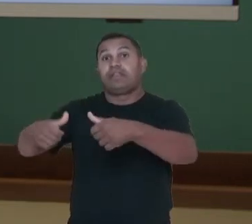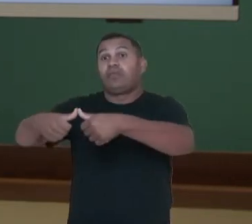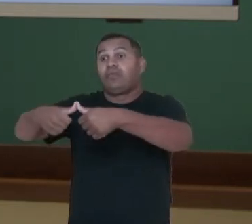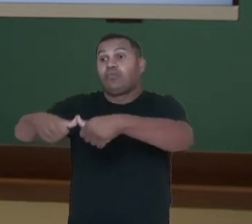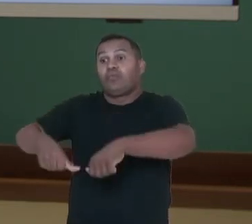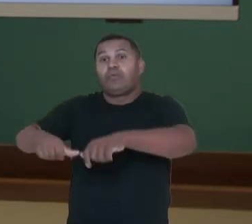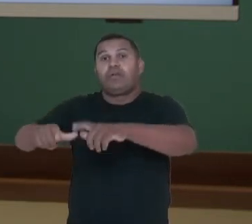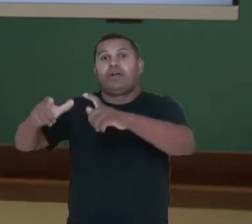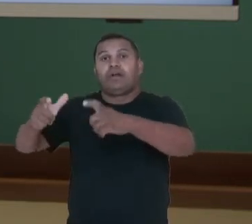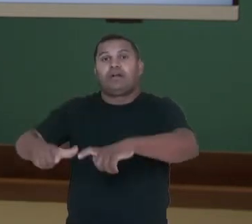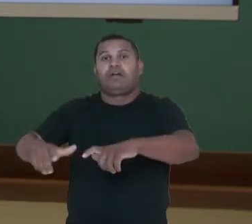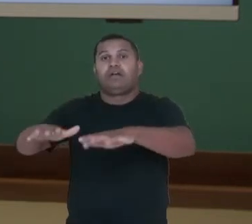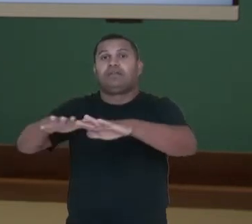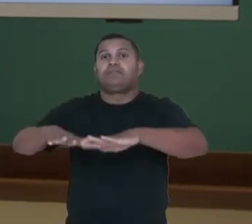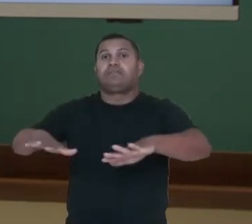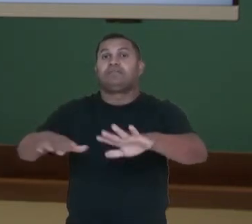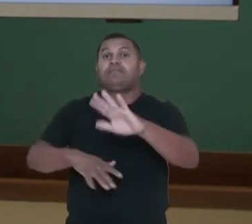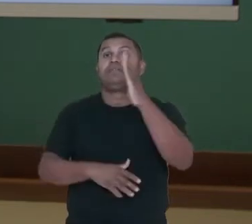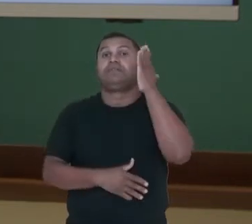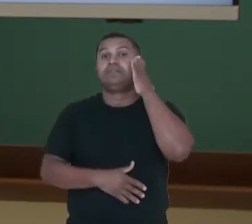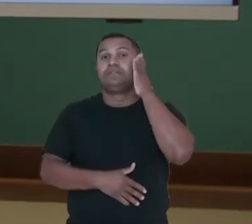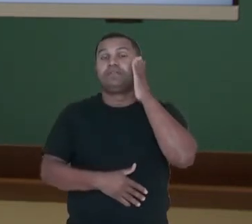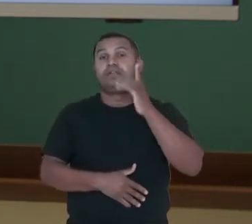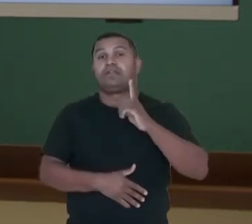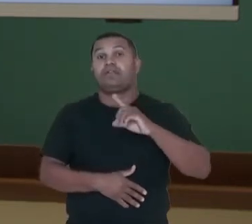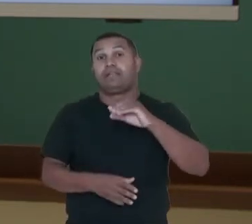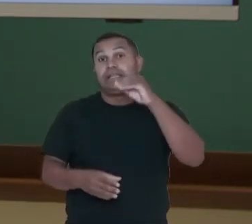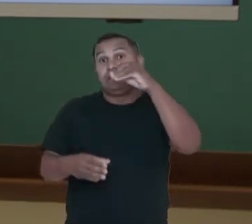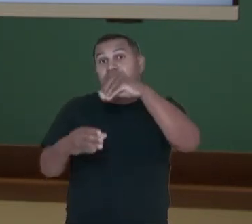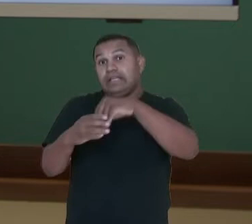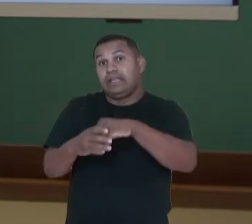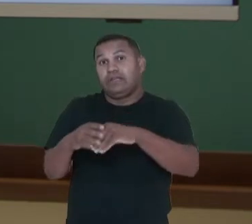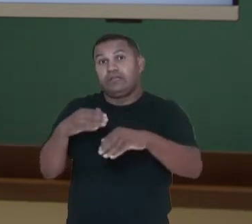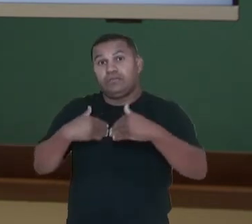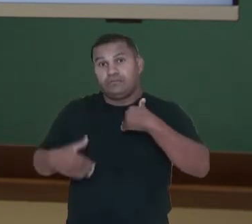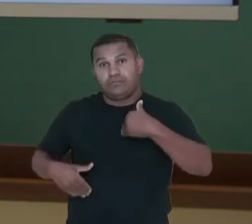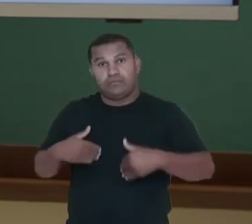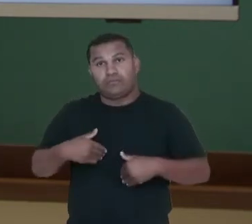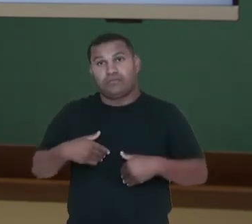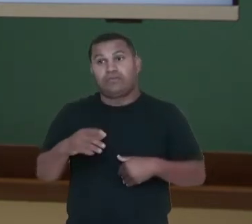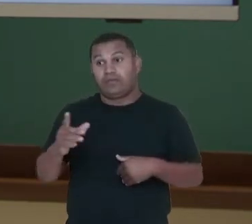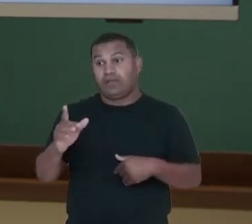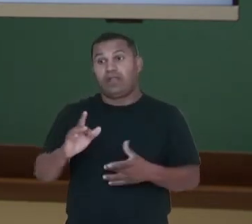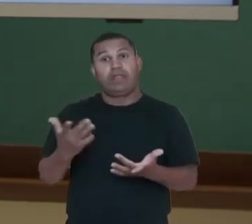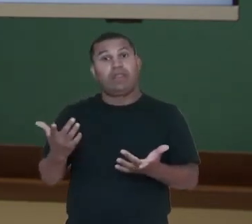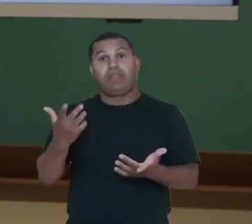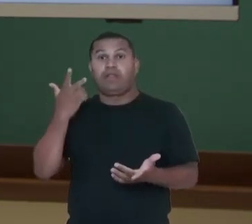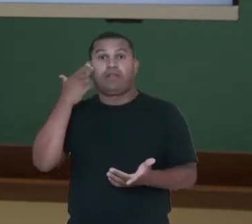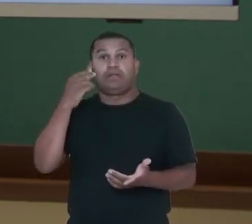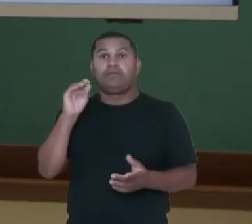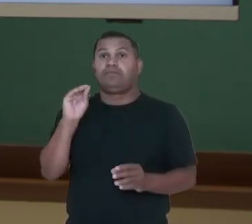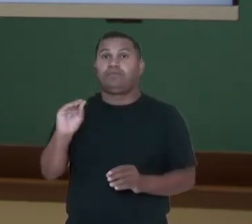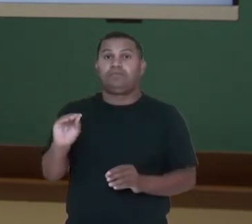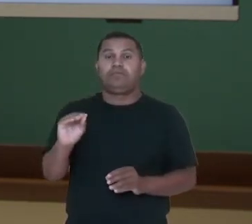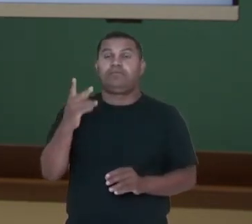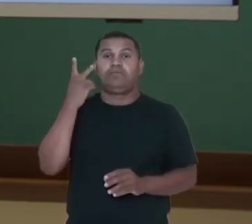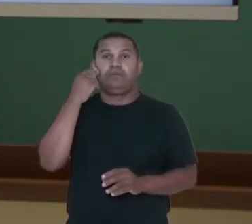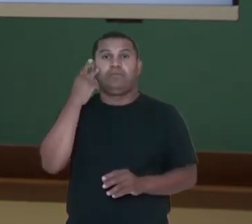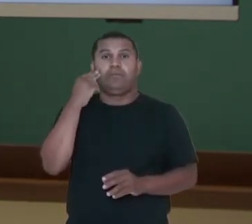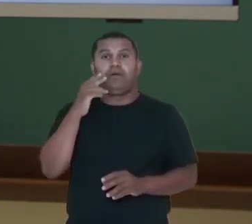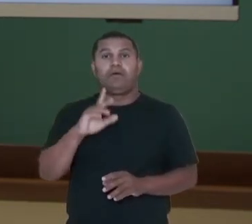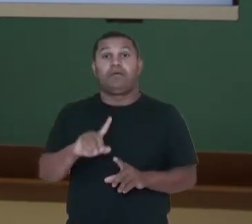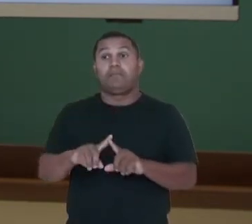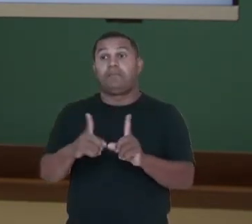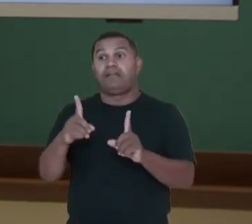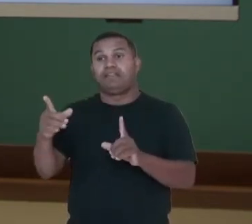os seres que vivem nele, que está tudo bem. Mas se eles começam a ter o contato com o humano, há esse cruzamento de